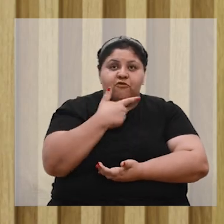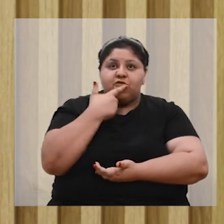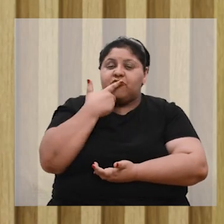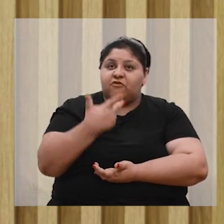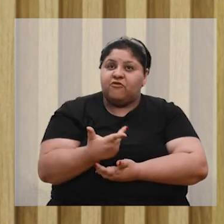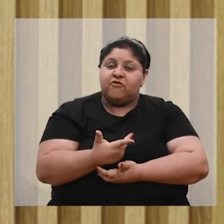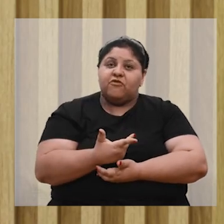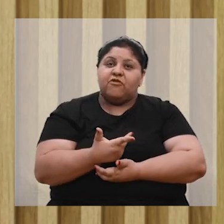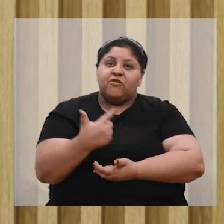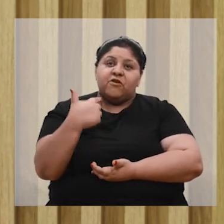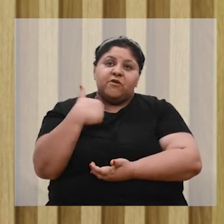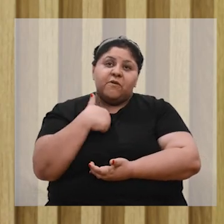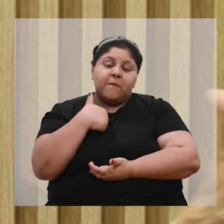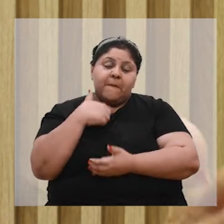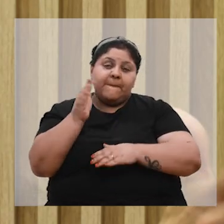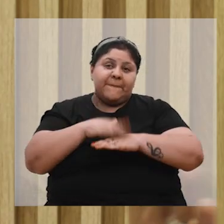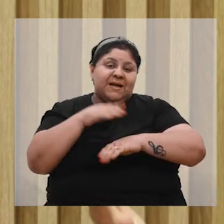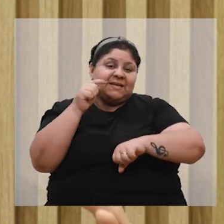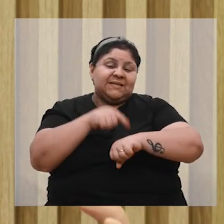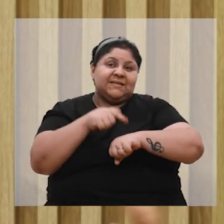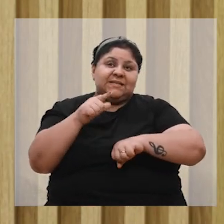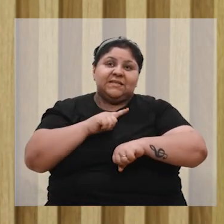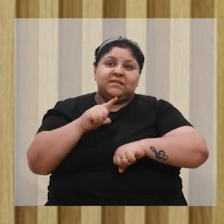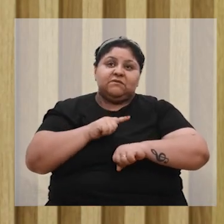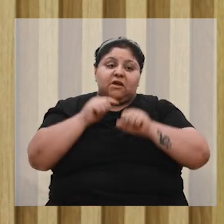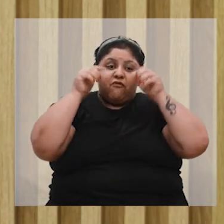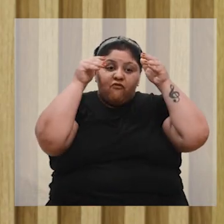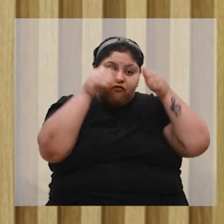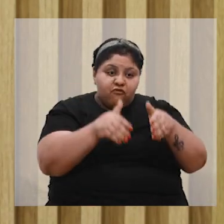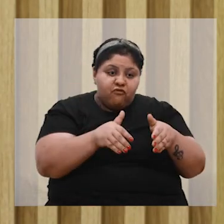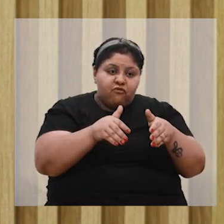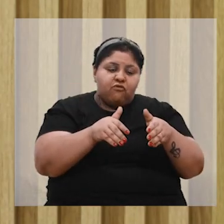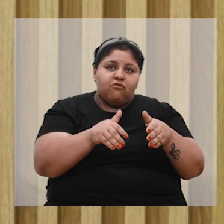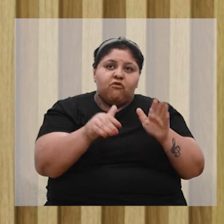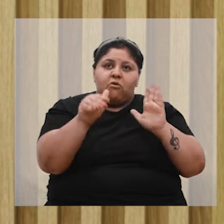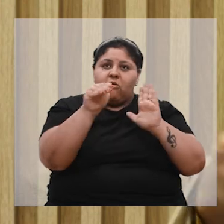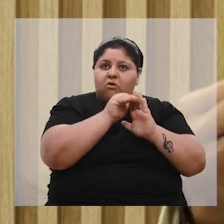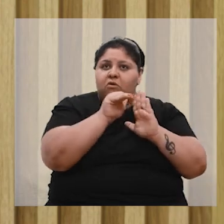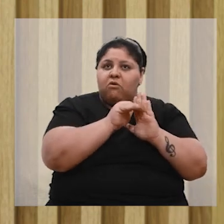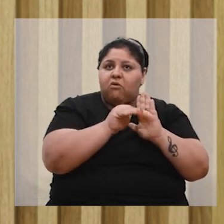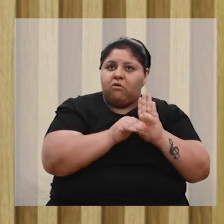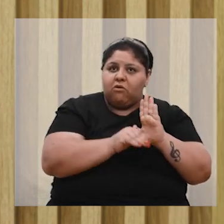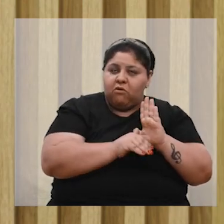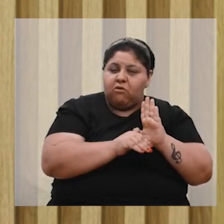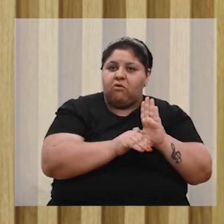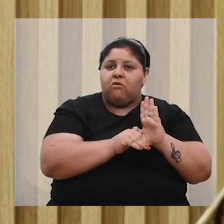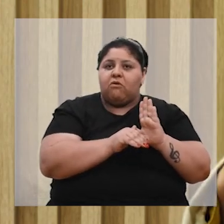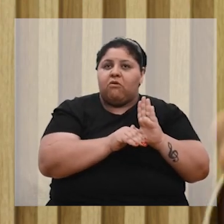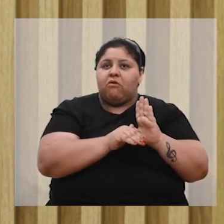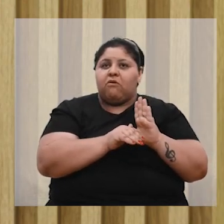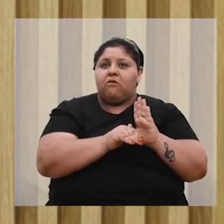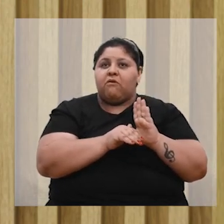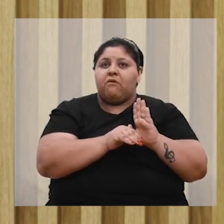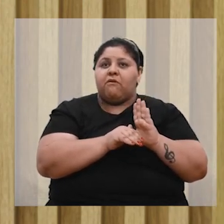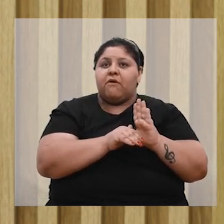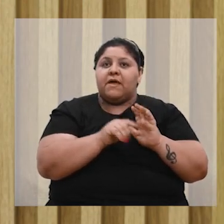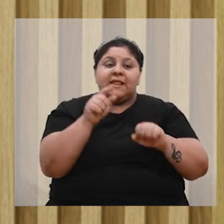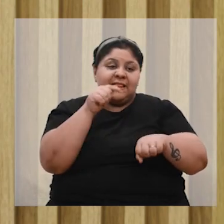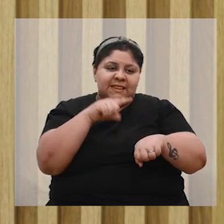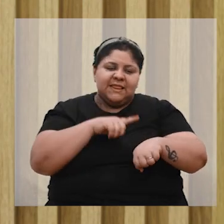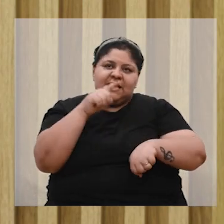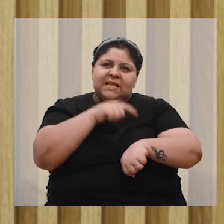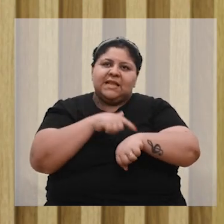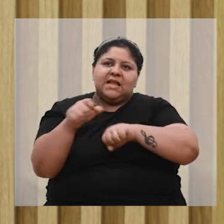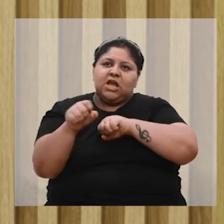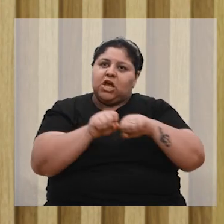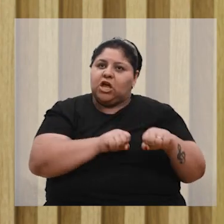professor Max comenta, então, que daí o professor fica com um pouquinho mais de tempo, porque não tem que se ater tanto aos programas, né? E ao planejamento, aí